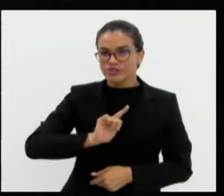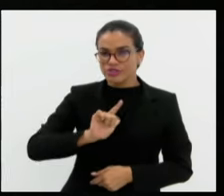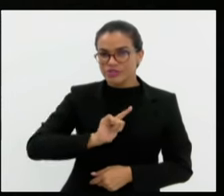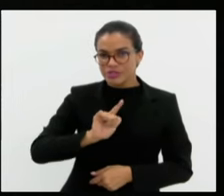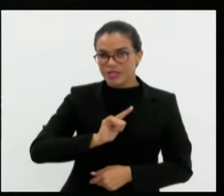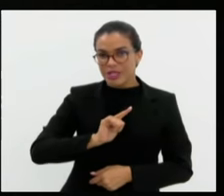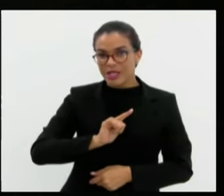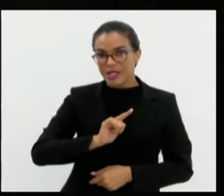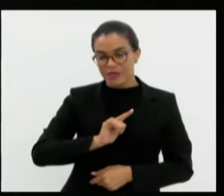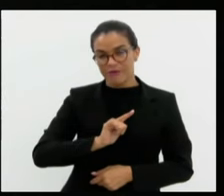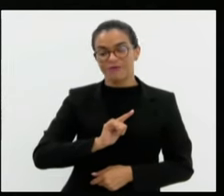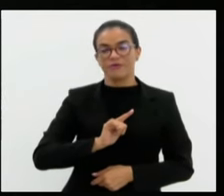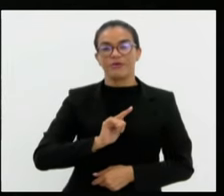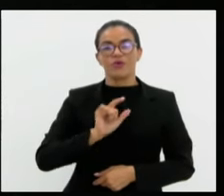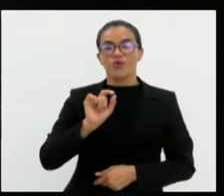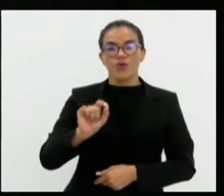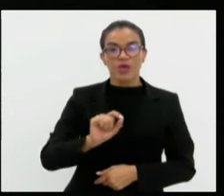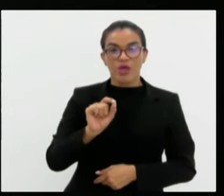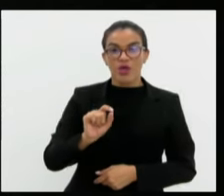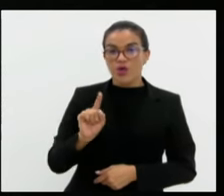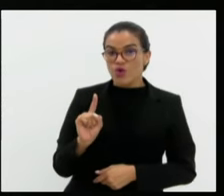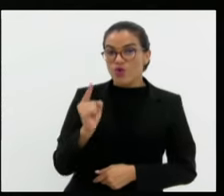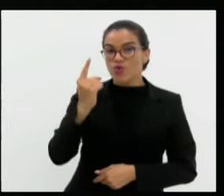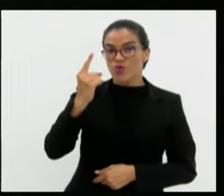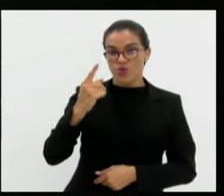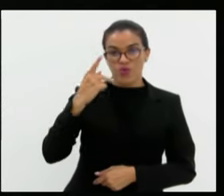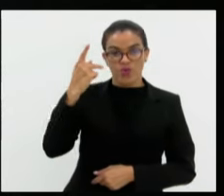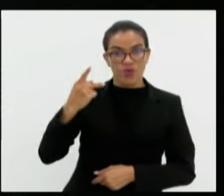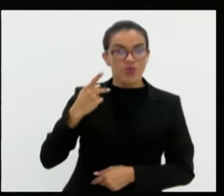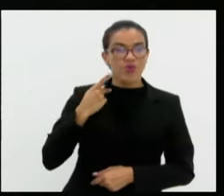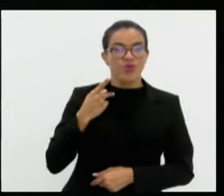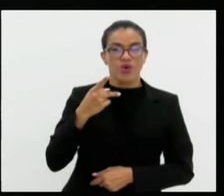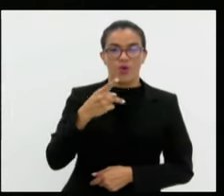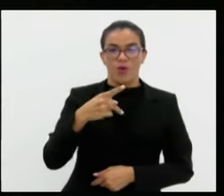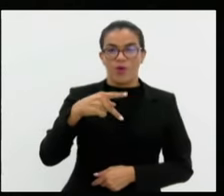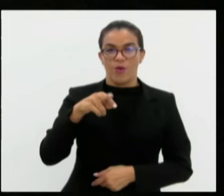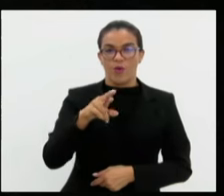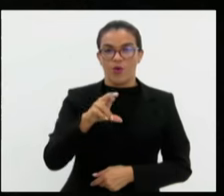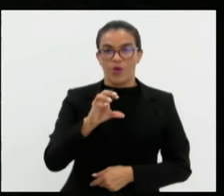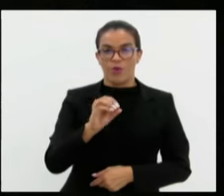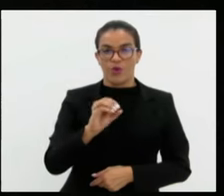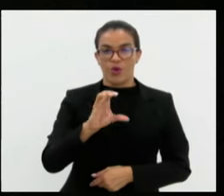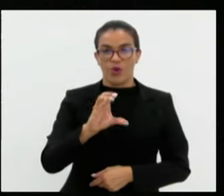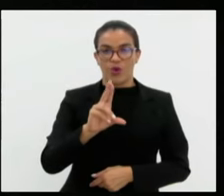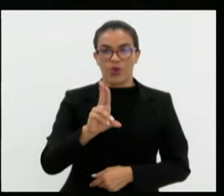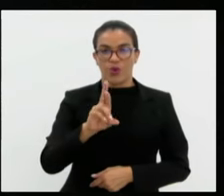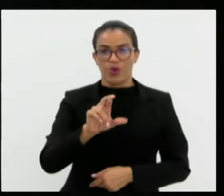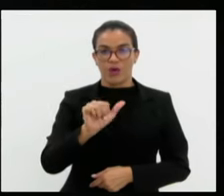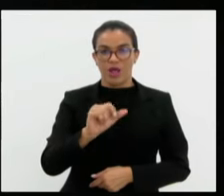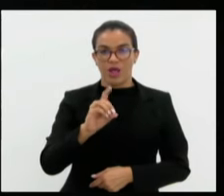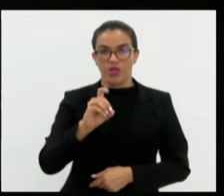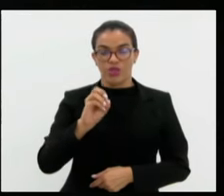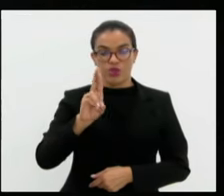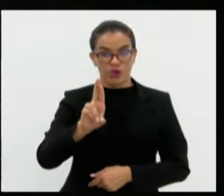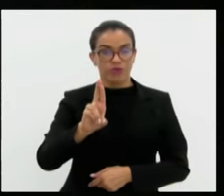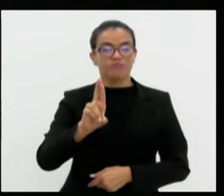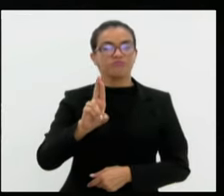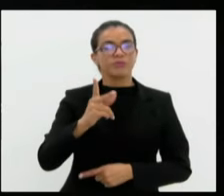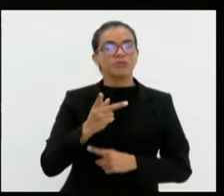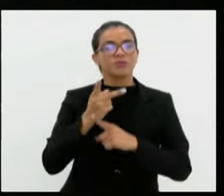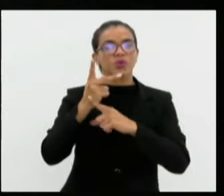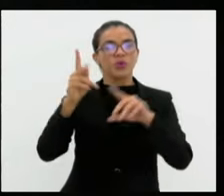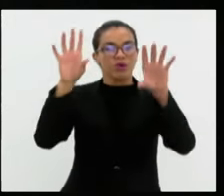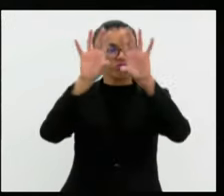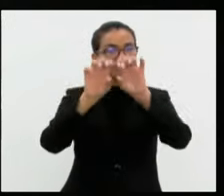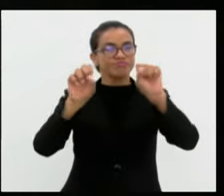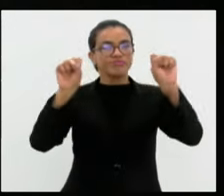seus quadros, um procurador, que é o doutor Rodrigo, que foi até o Supremo para defender